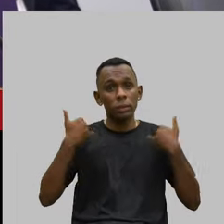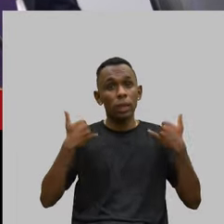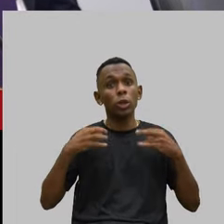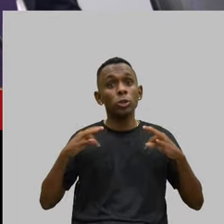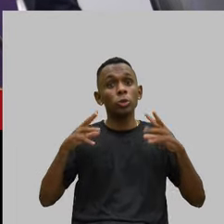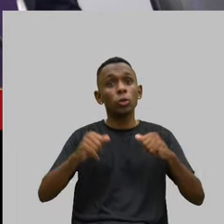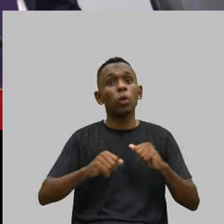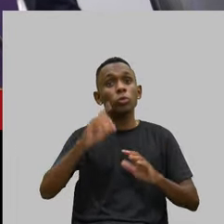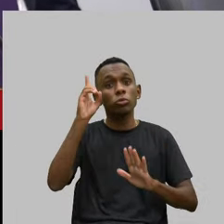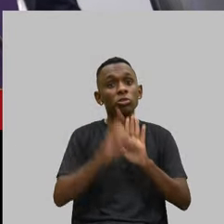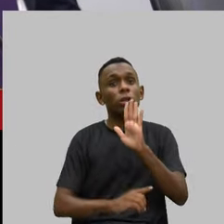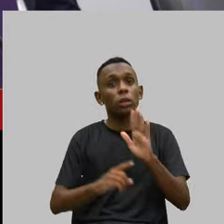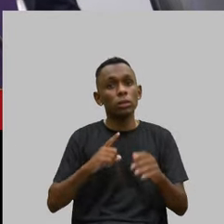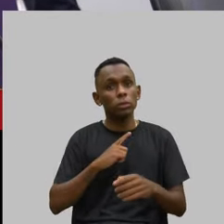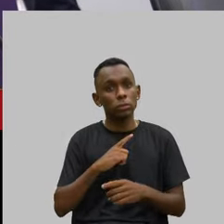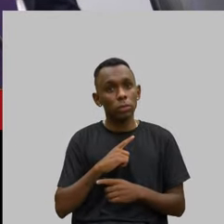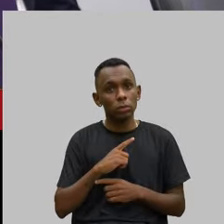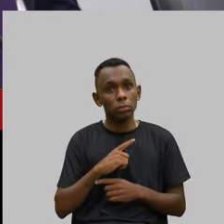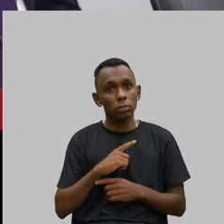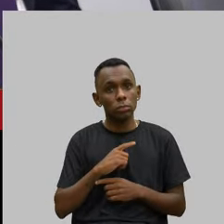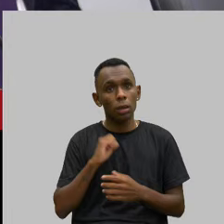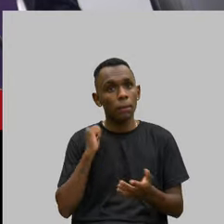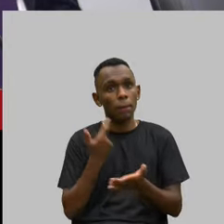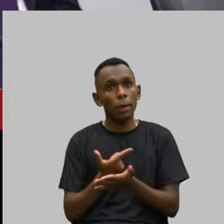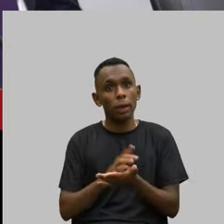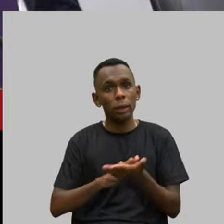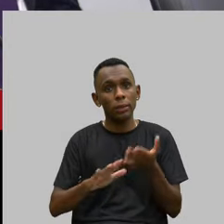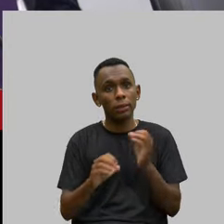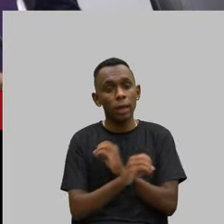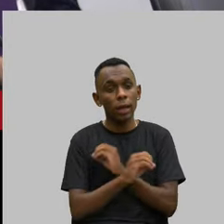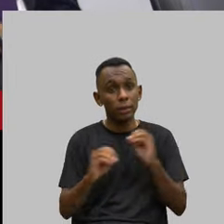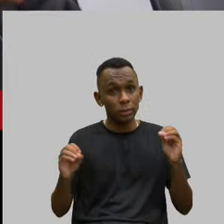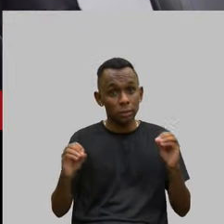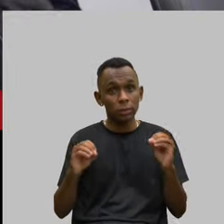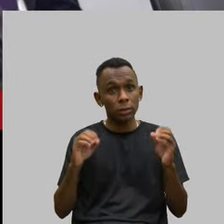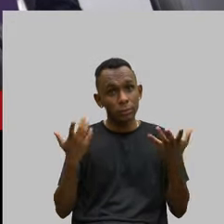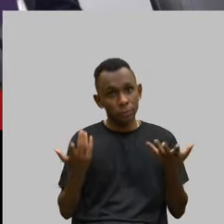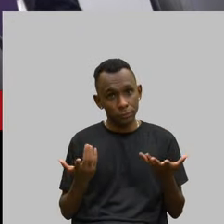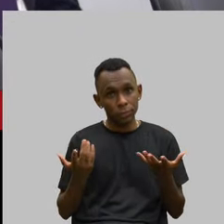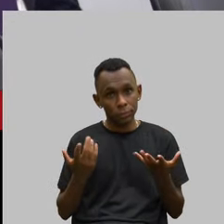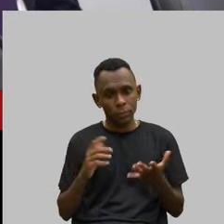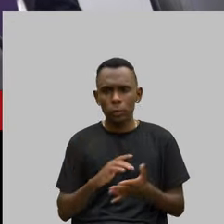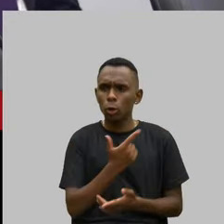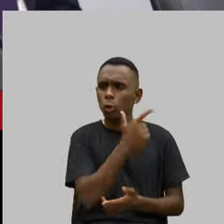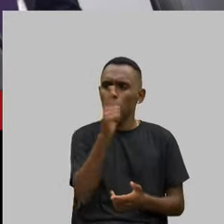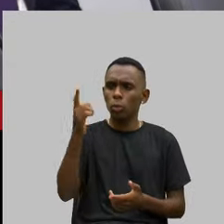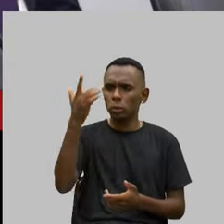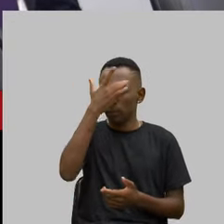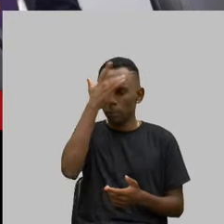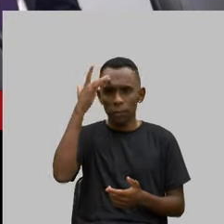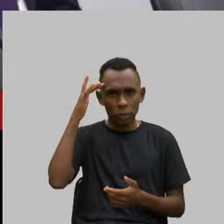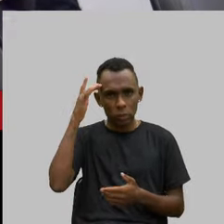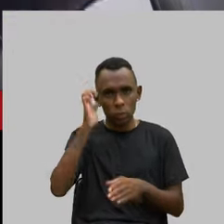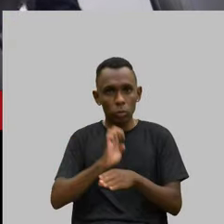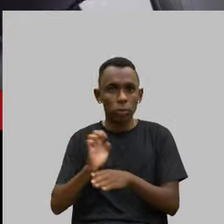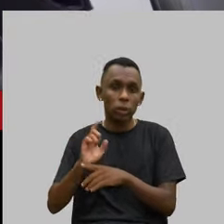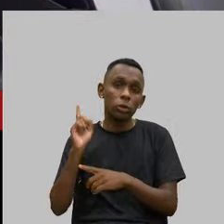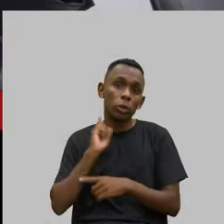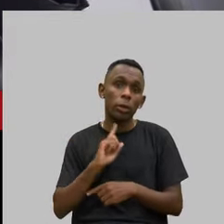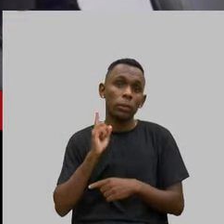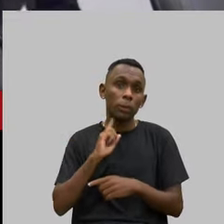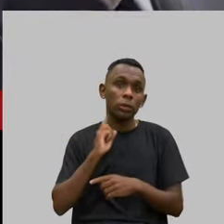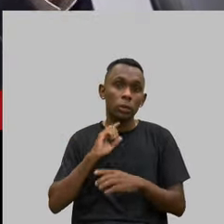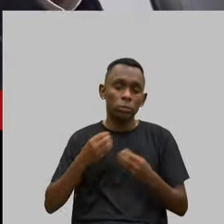direito e ninguém tem que pagar nada é justo com o resto da população de Minas Gerais ela ser jogada no